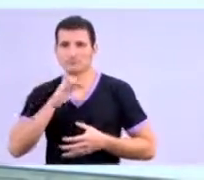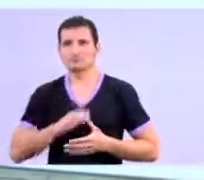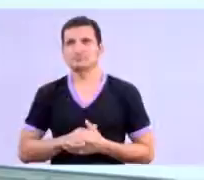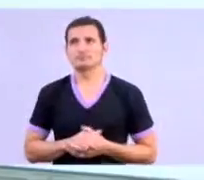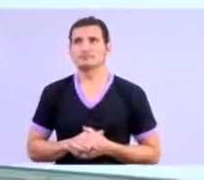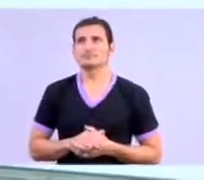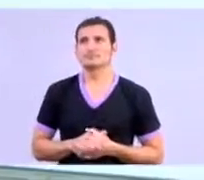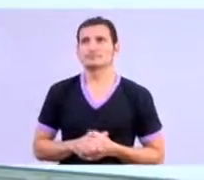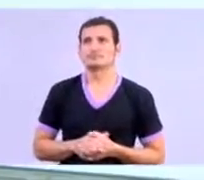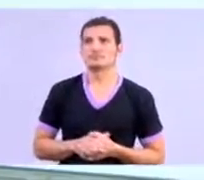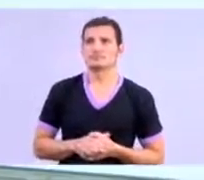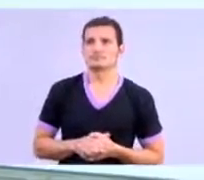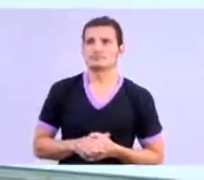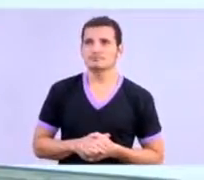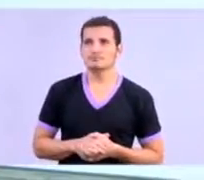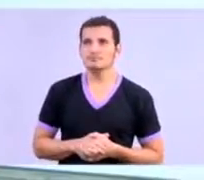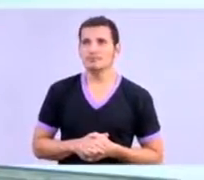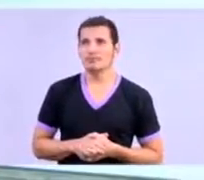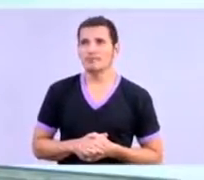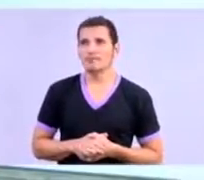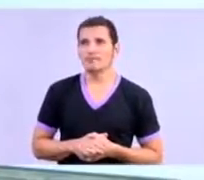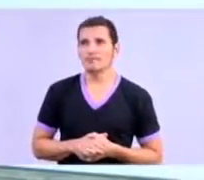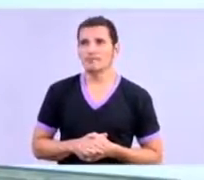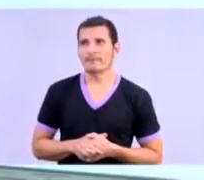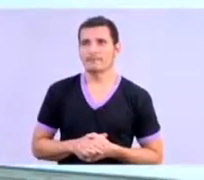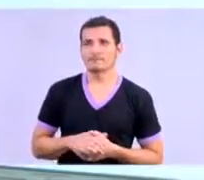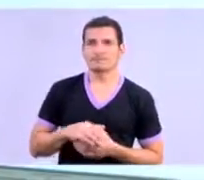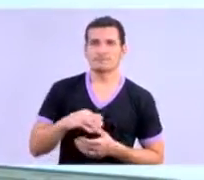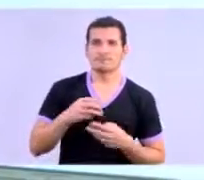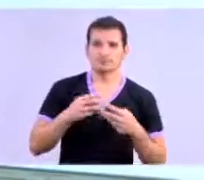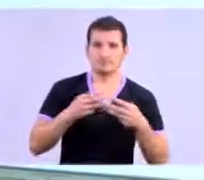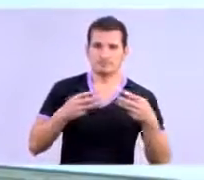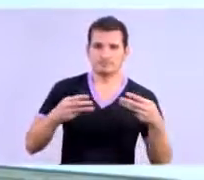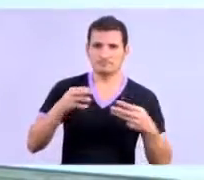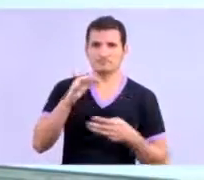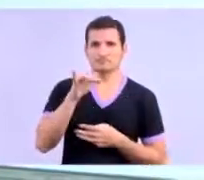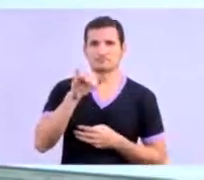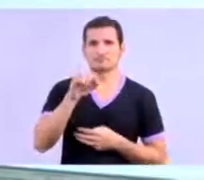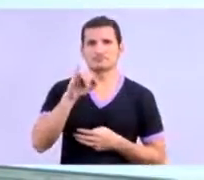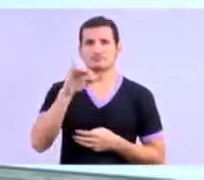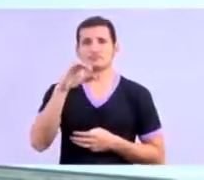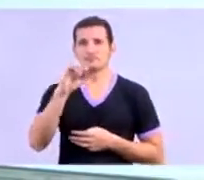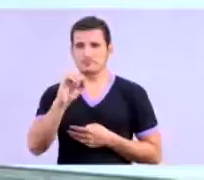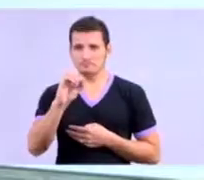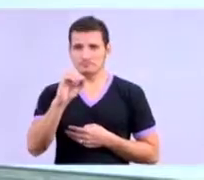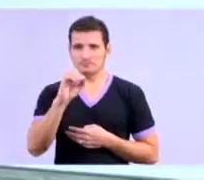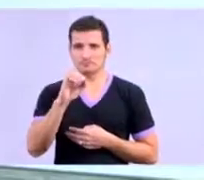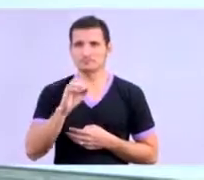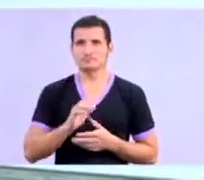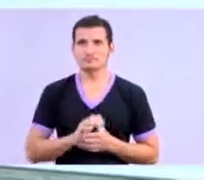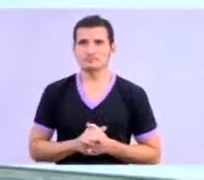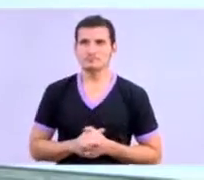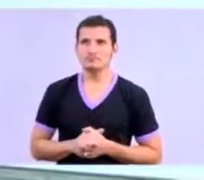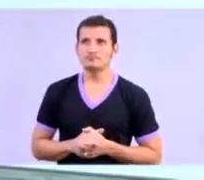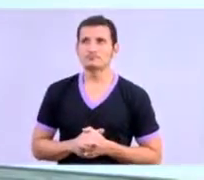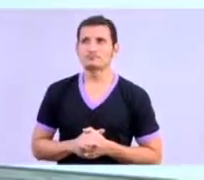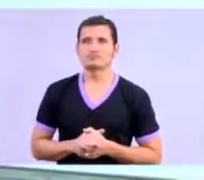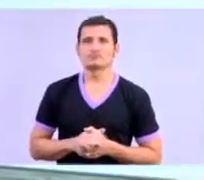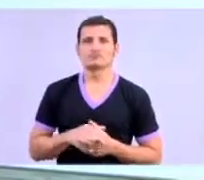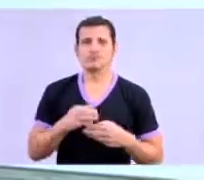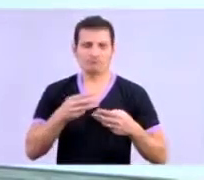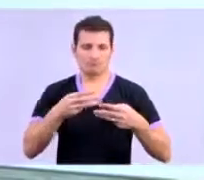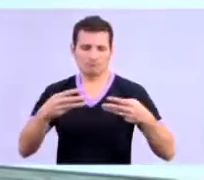E, somente para finalizar, o meio físico nosso, né, que é por onde vai passar toda essa comunicação, por onde ela